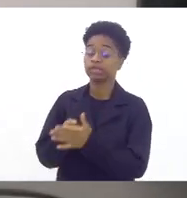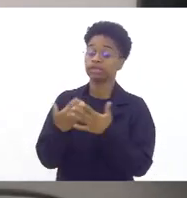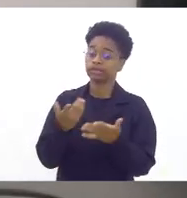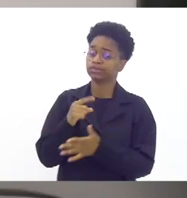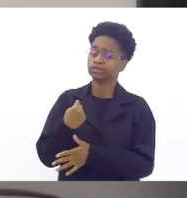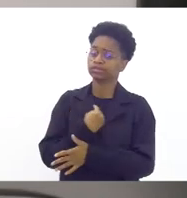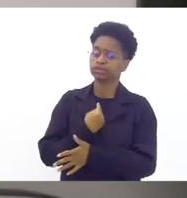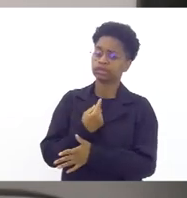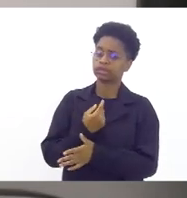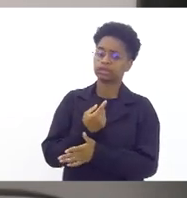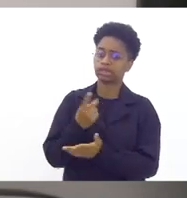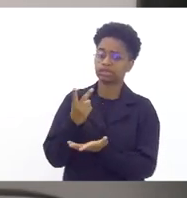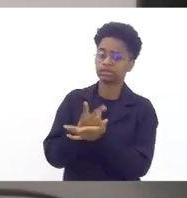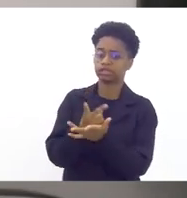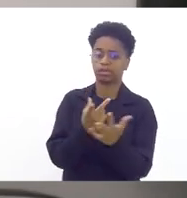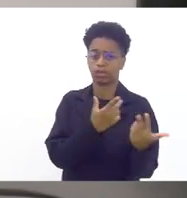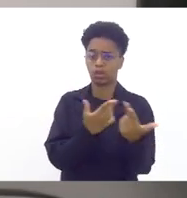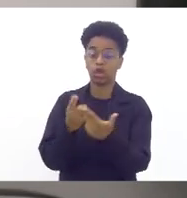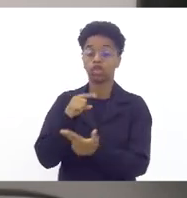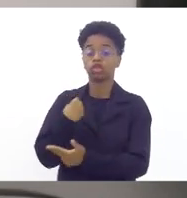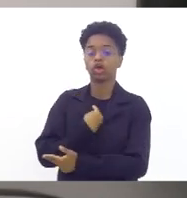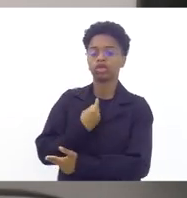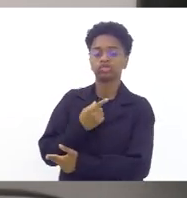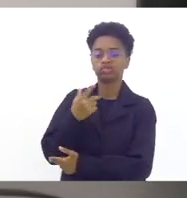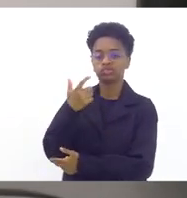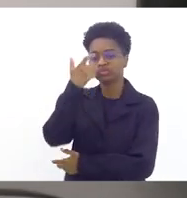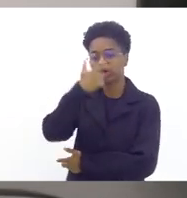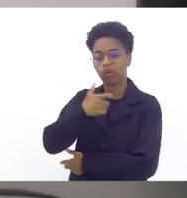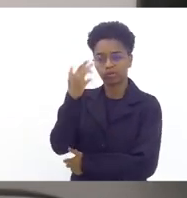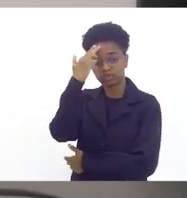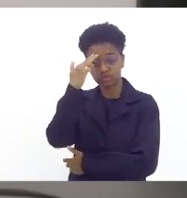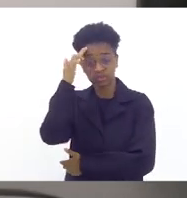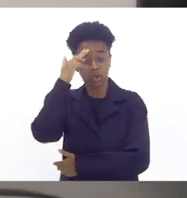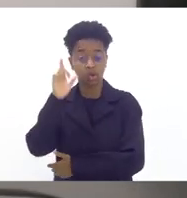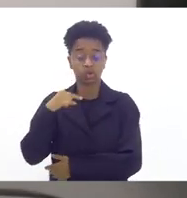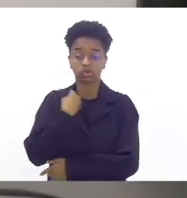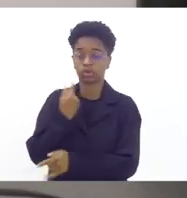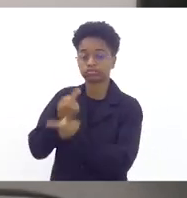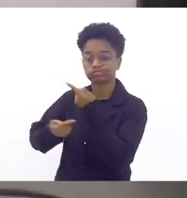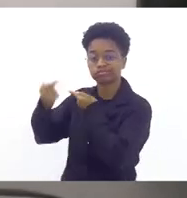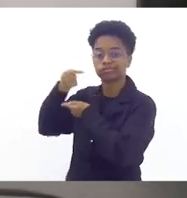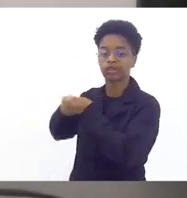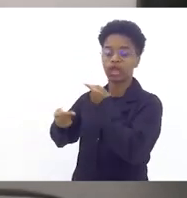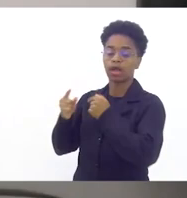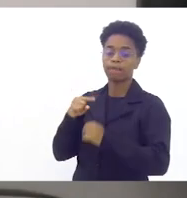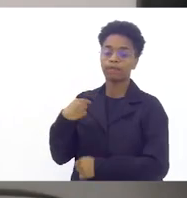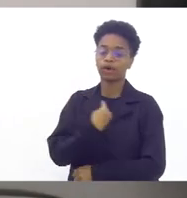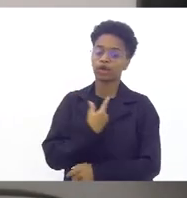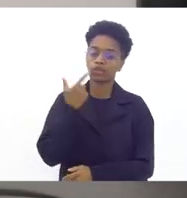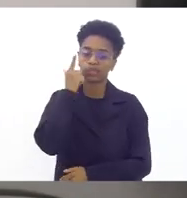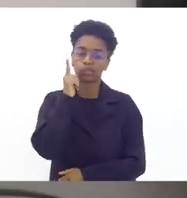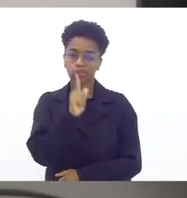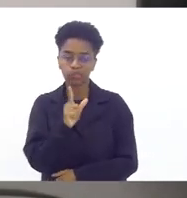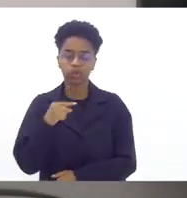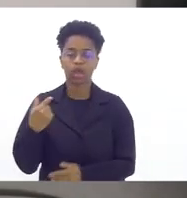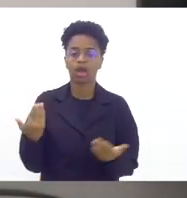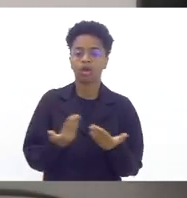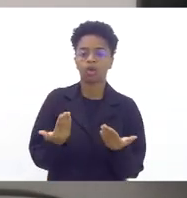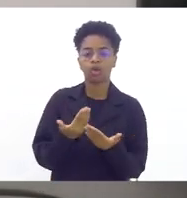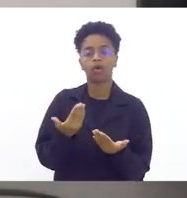costumamos dizer que nós somos a utopia dos nossos ancestrais, porque nós estamos alcançando,